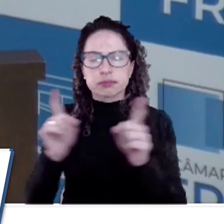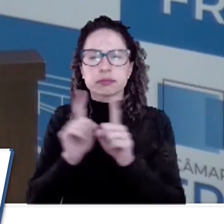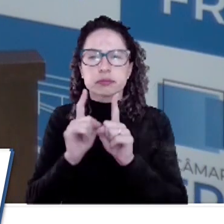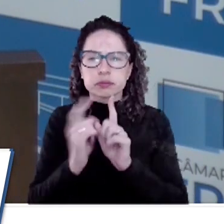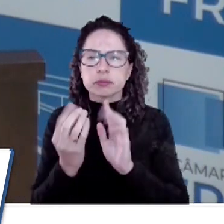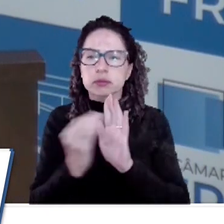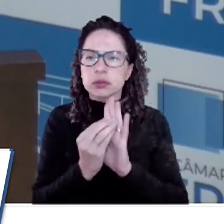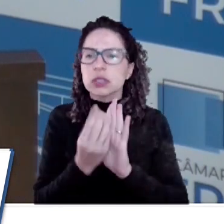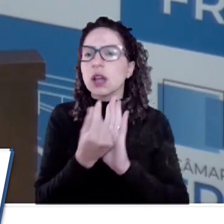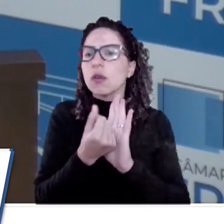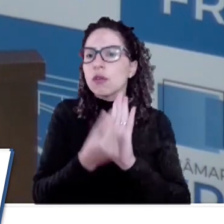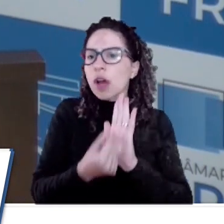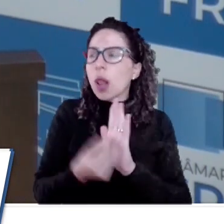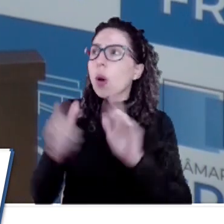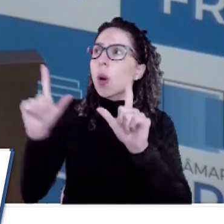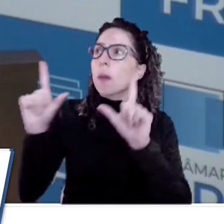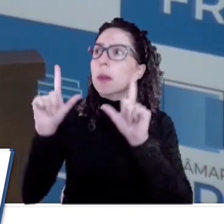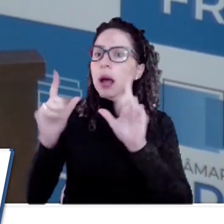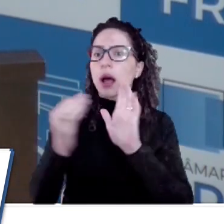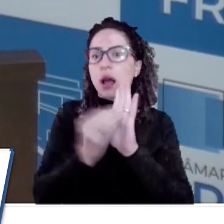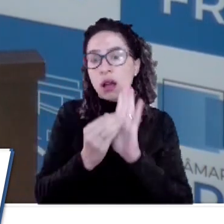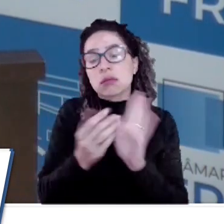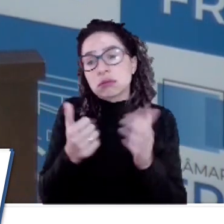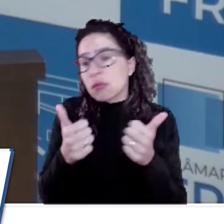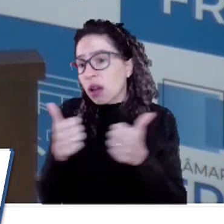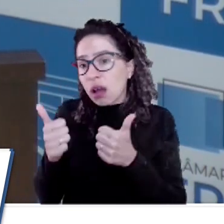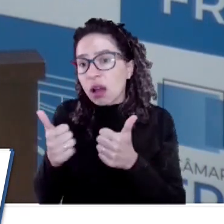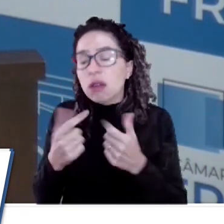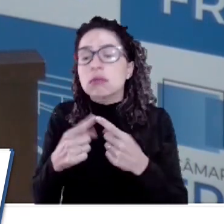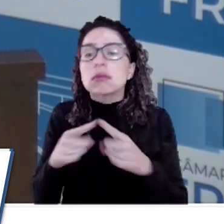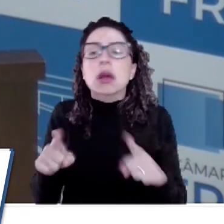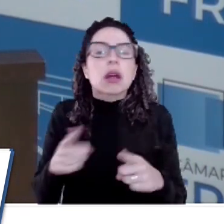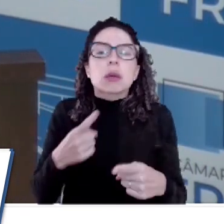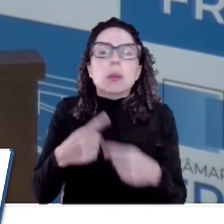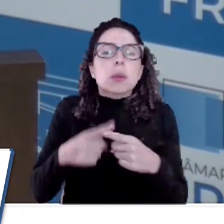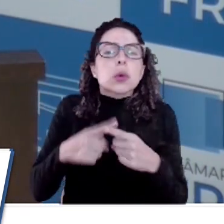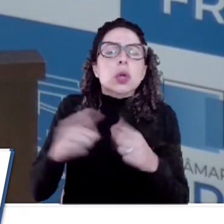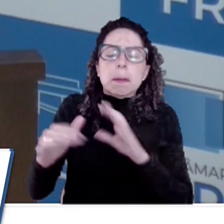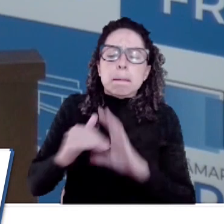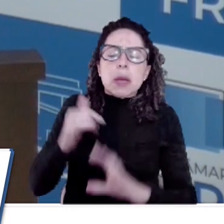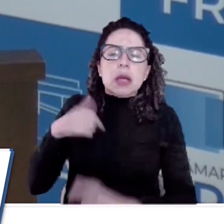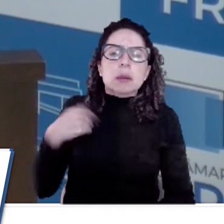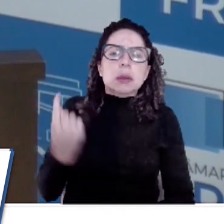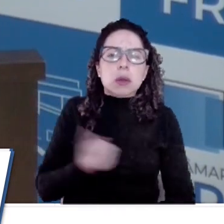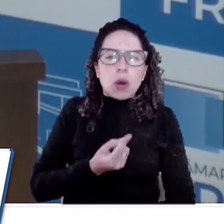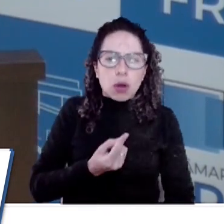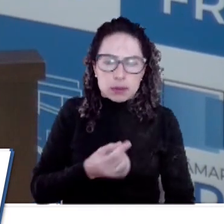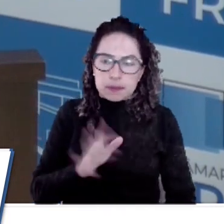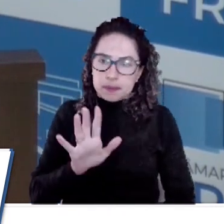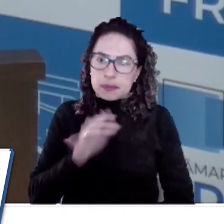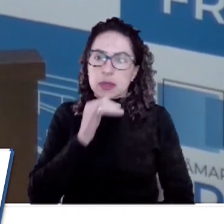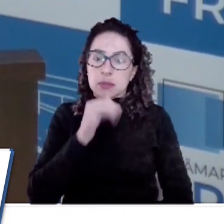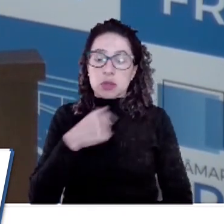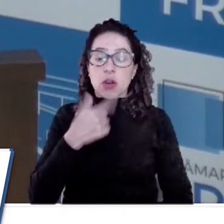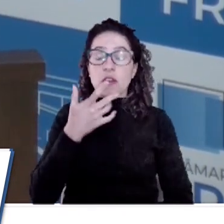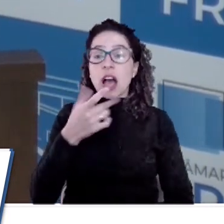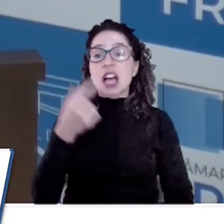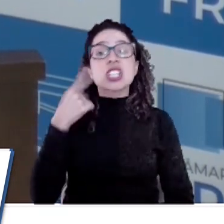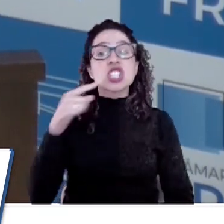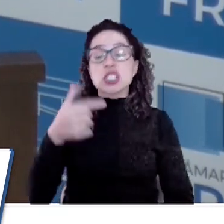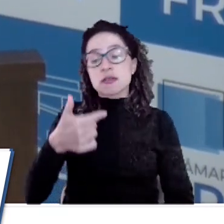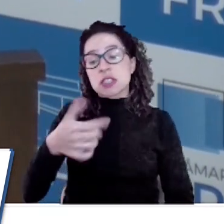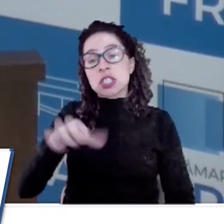valores das placas tudo bem mas por que que não manda para nós Olha nós estamos falando de dia 29 de Maio né